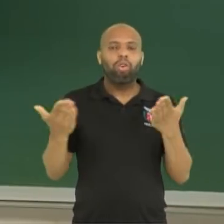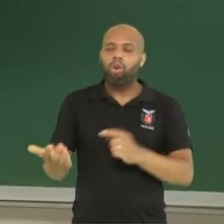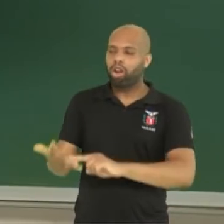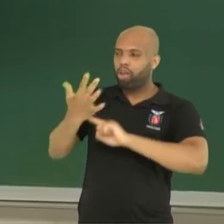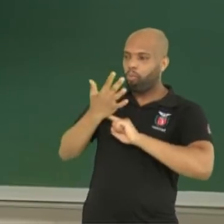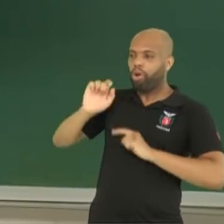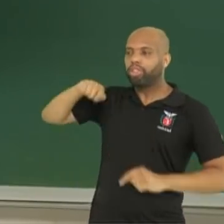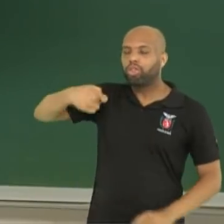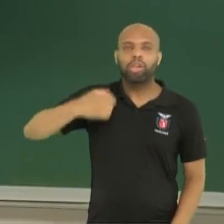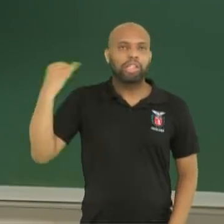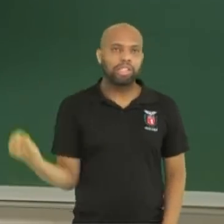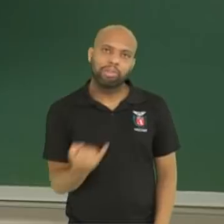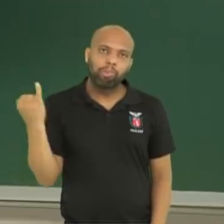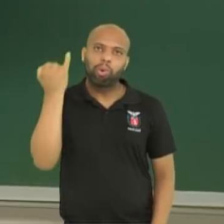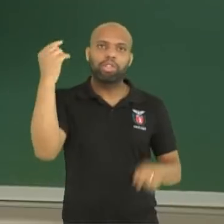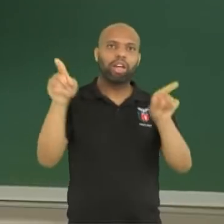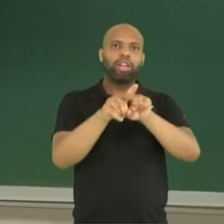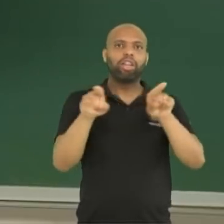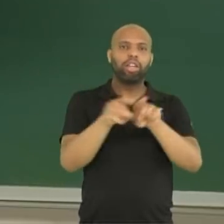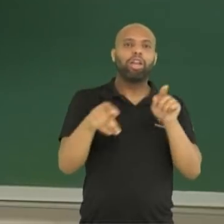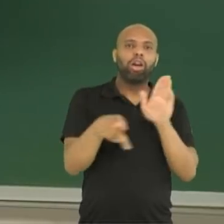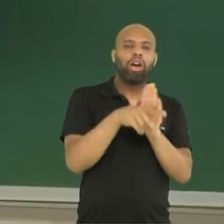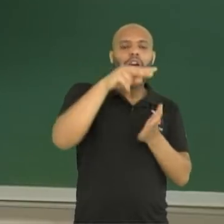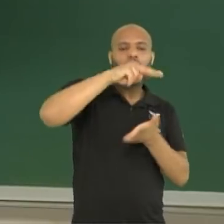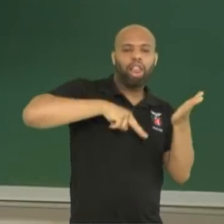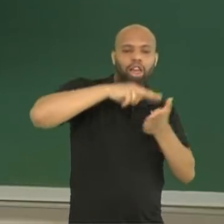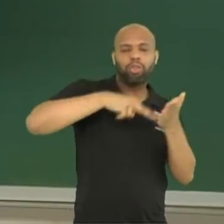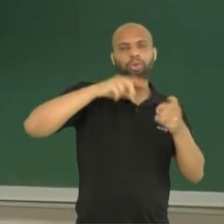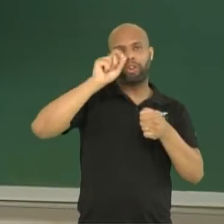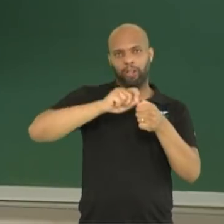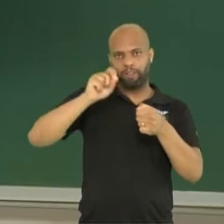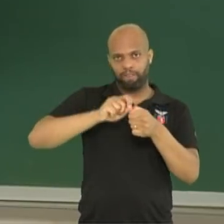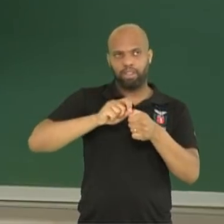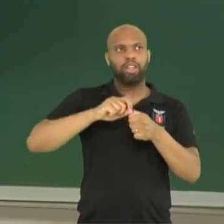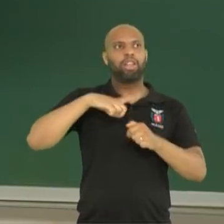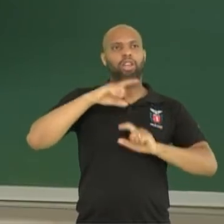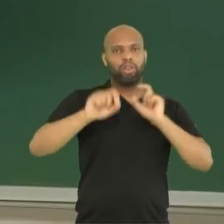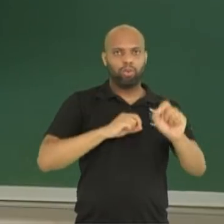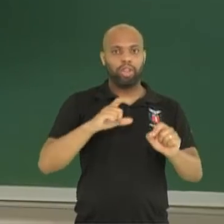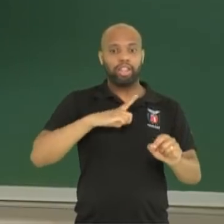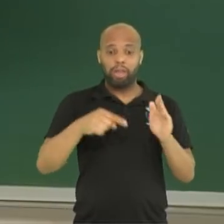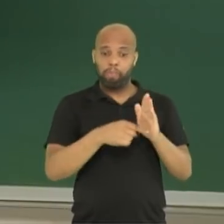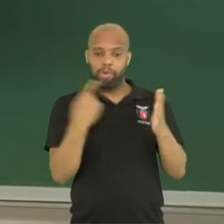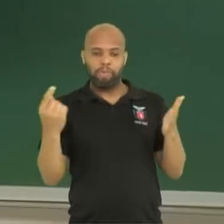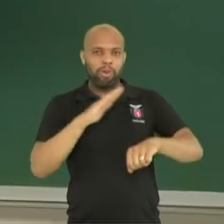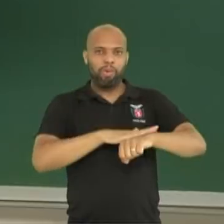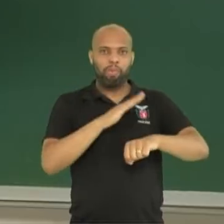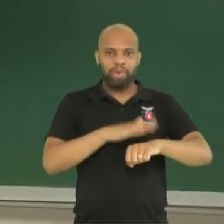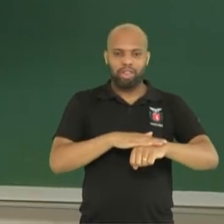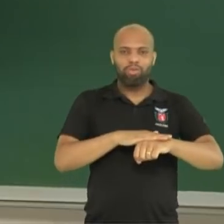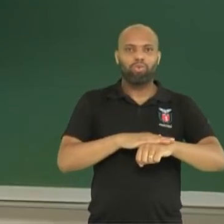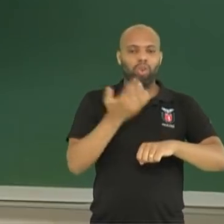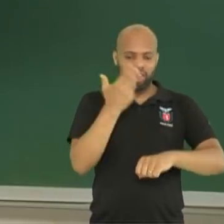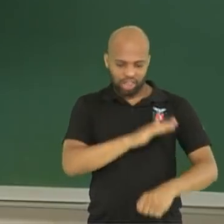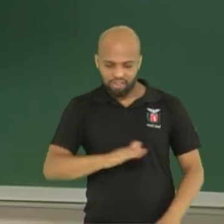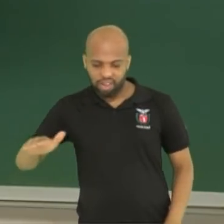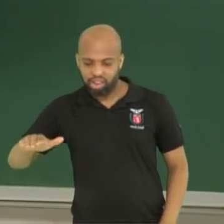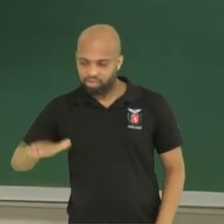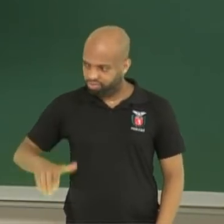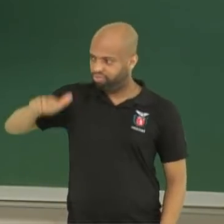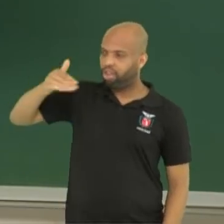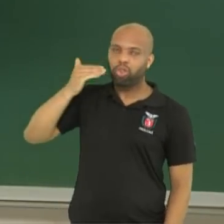sobre a importância também das nossas leituras realizadas, né? Desde a primeira infância até a fase